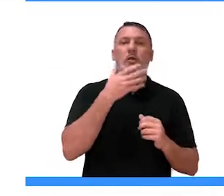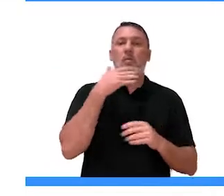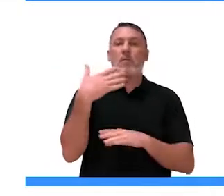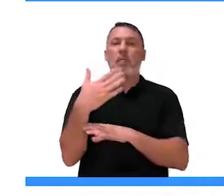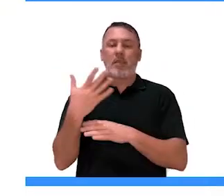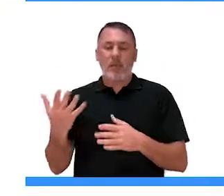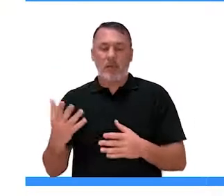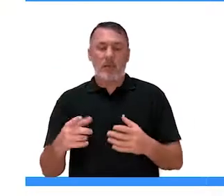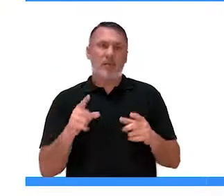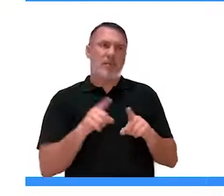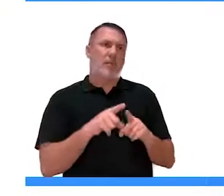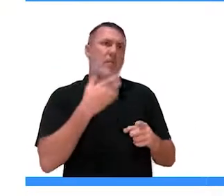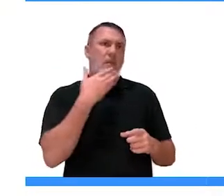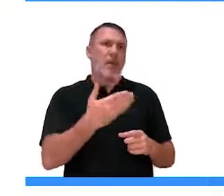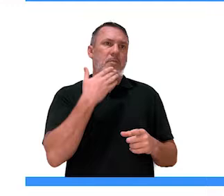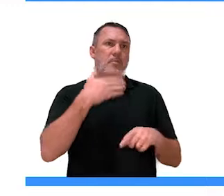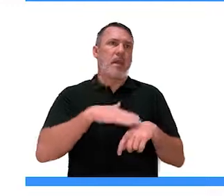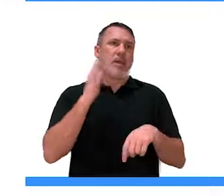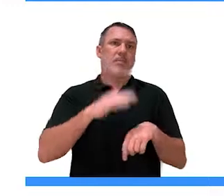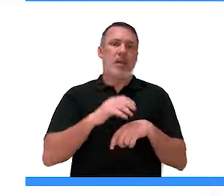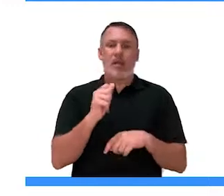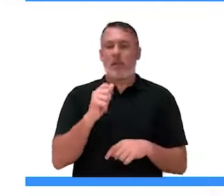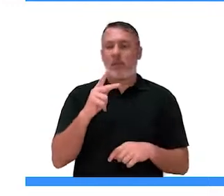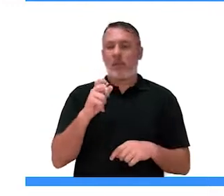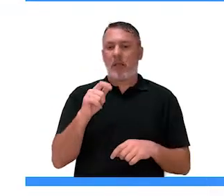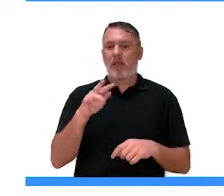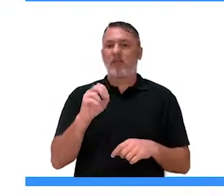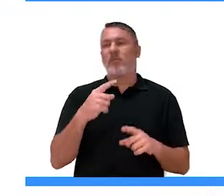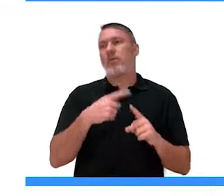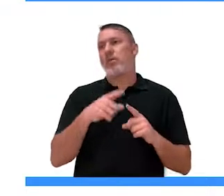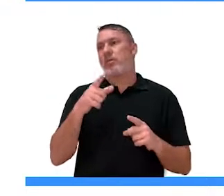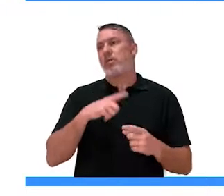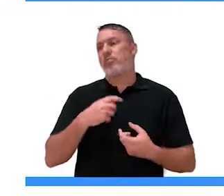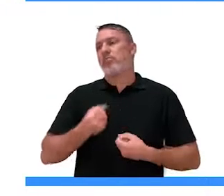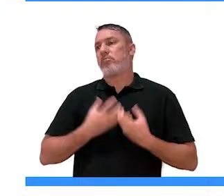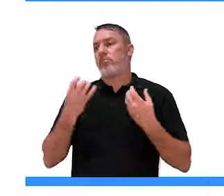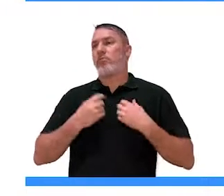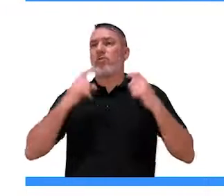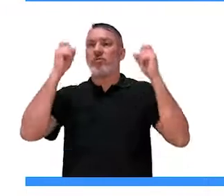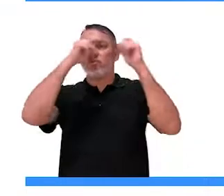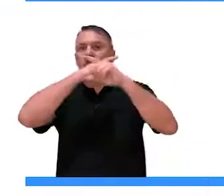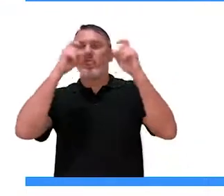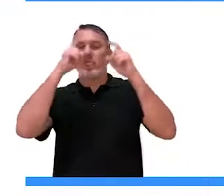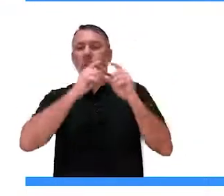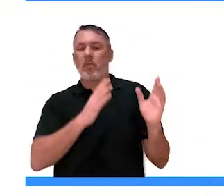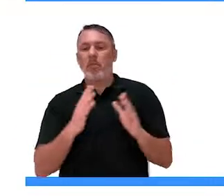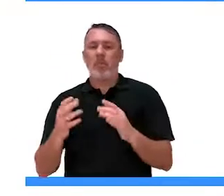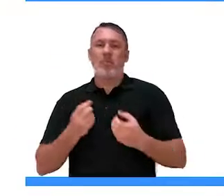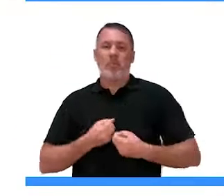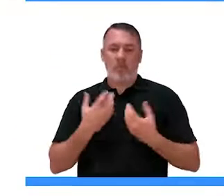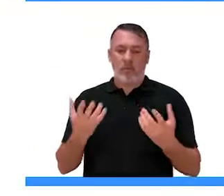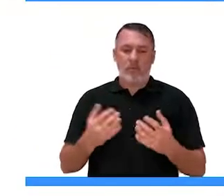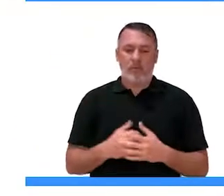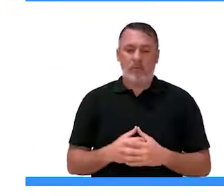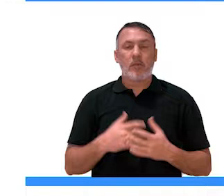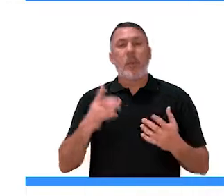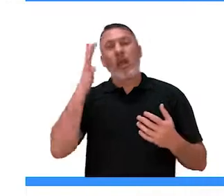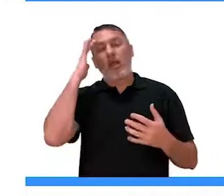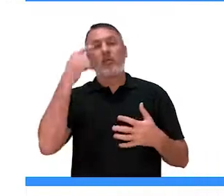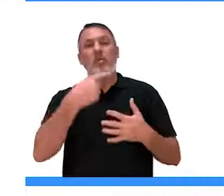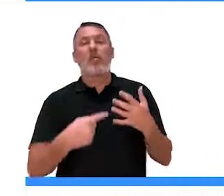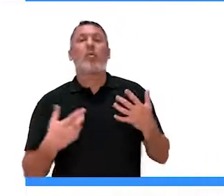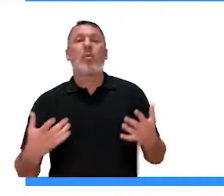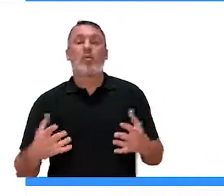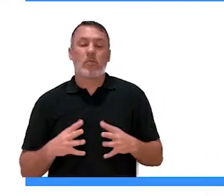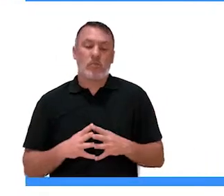conhecidos de Bandeira. E é apelativa, porque o poeta tenta convencer os leitores sobre sua dificuldade de se compor um poema.